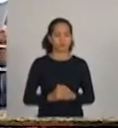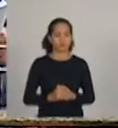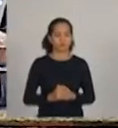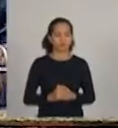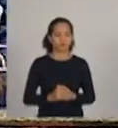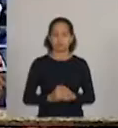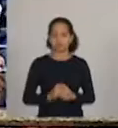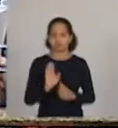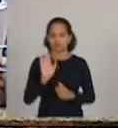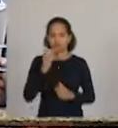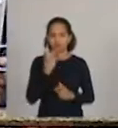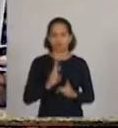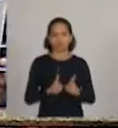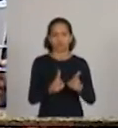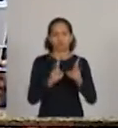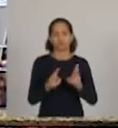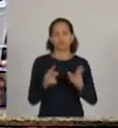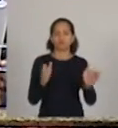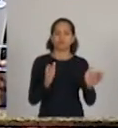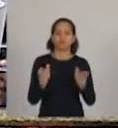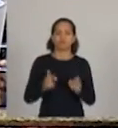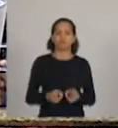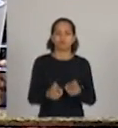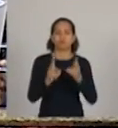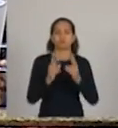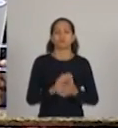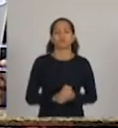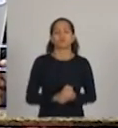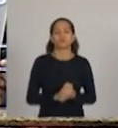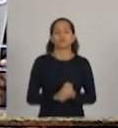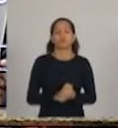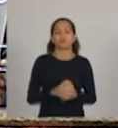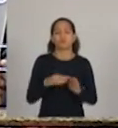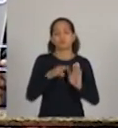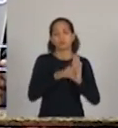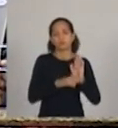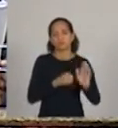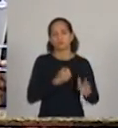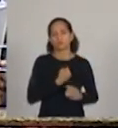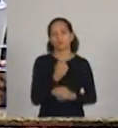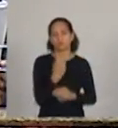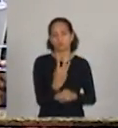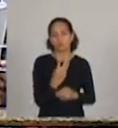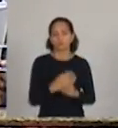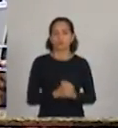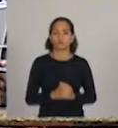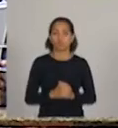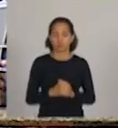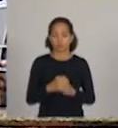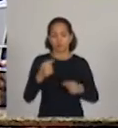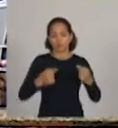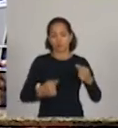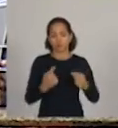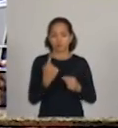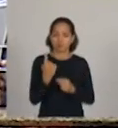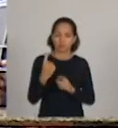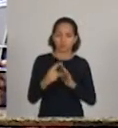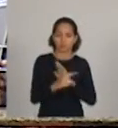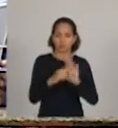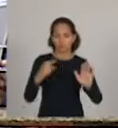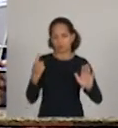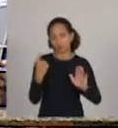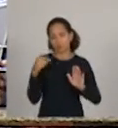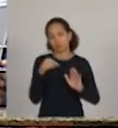Não tendo se manifestado, continuamos com o prazo. Item número 3. Discussão única em regime de urgência, projeto de